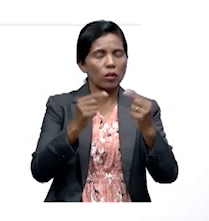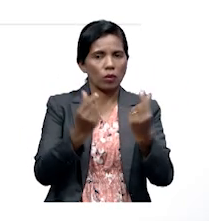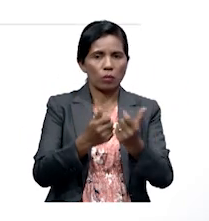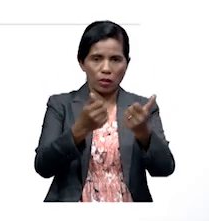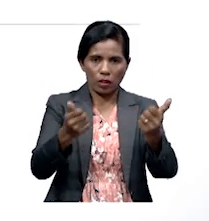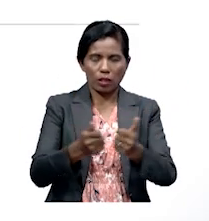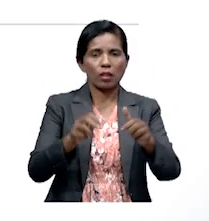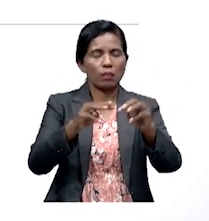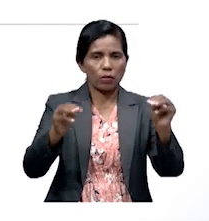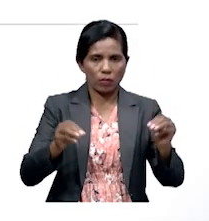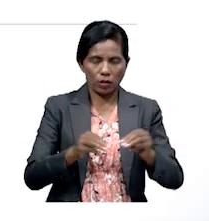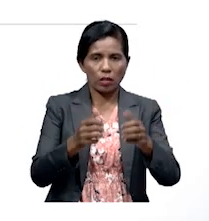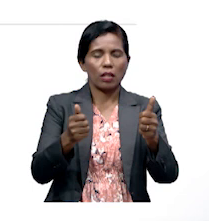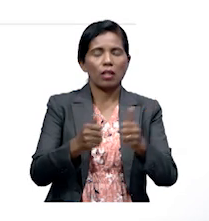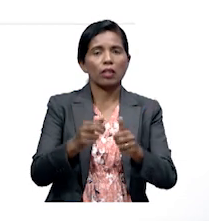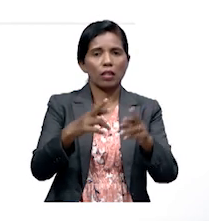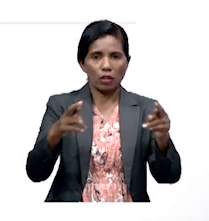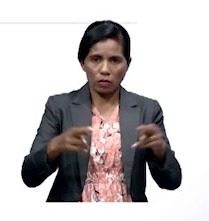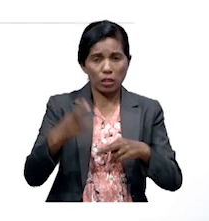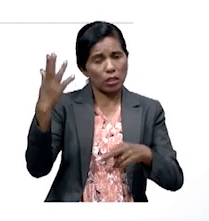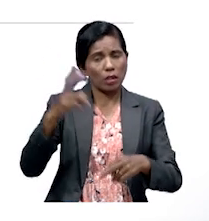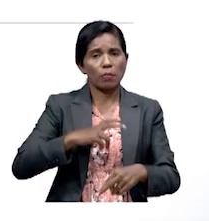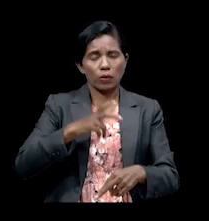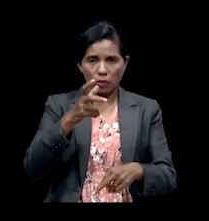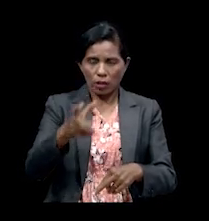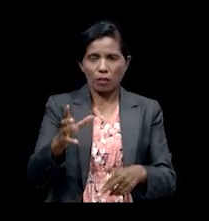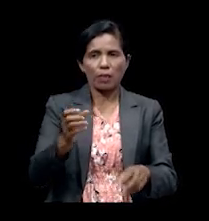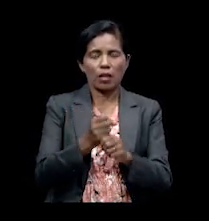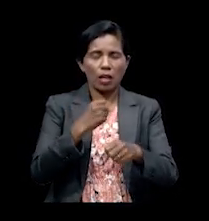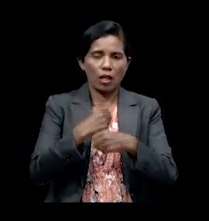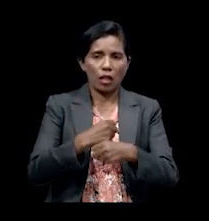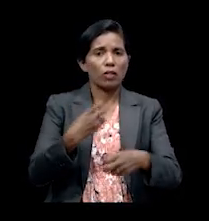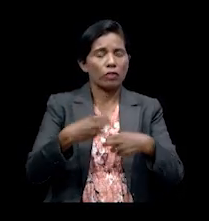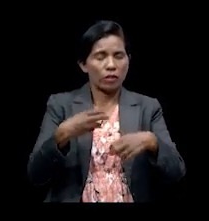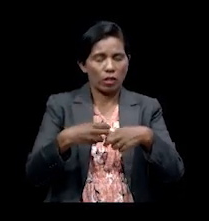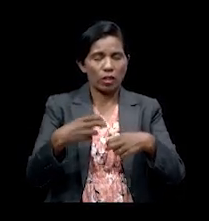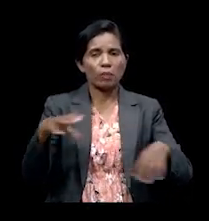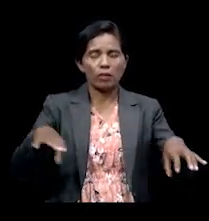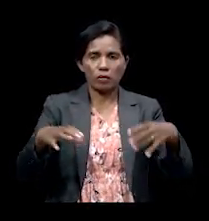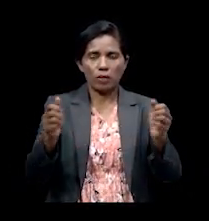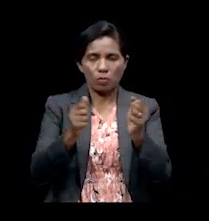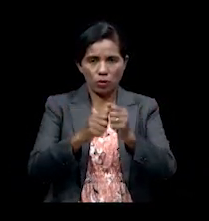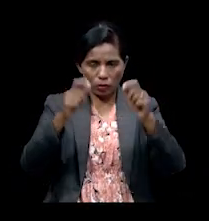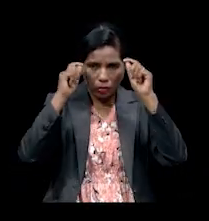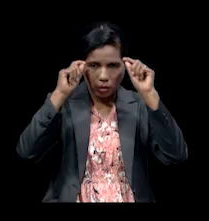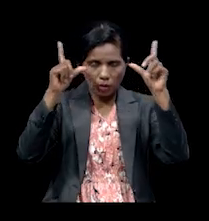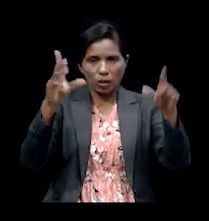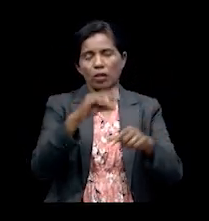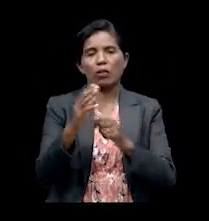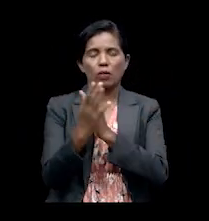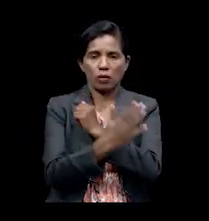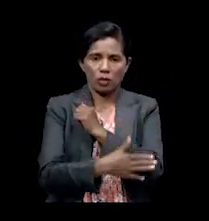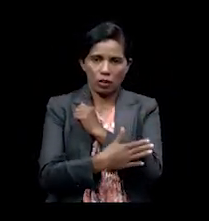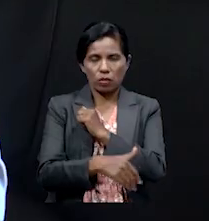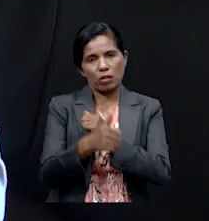Marciais, no Artes Rituais e a Portugal, né? Bele implica a relação bilateral entre Timor-Leste e Portugal, no nosso país,